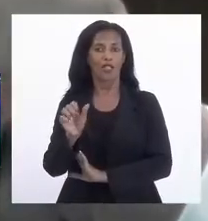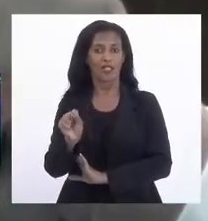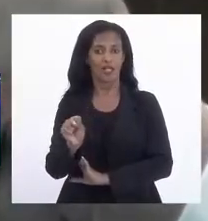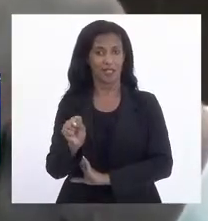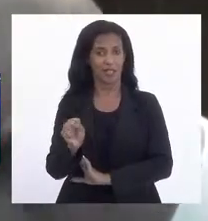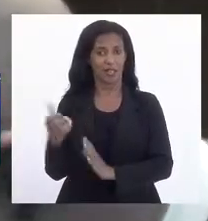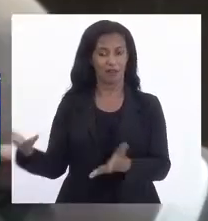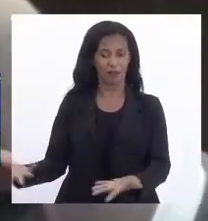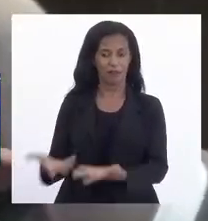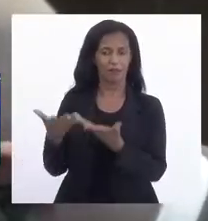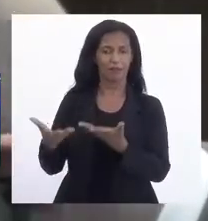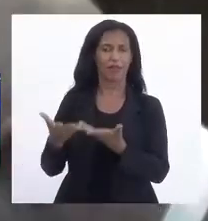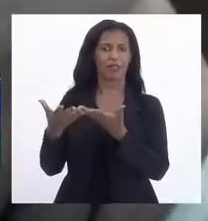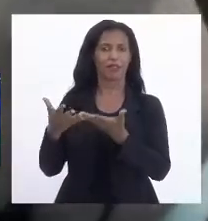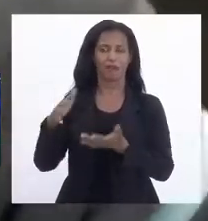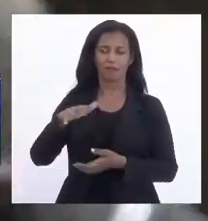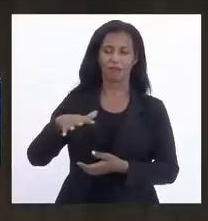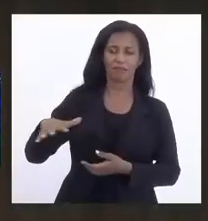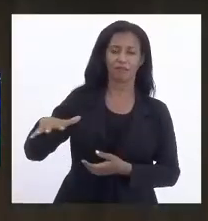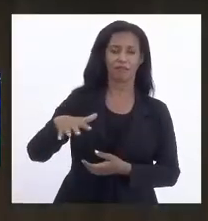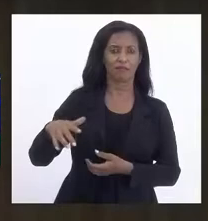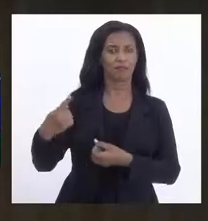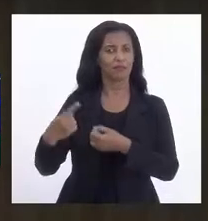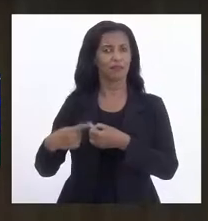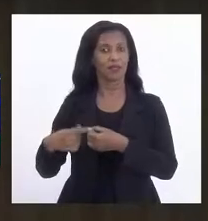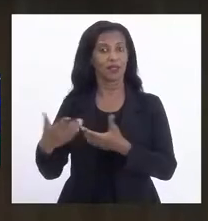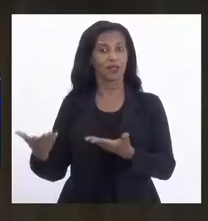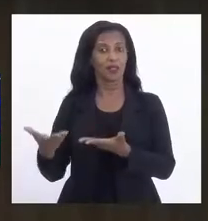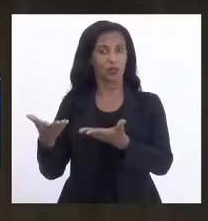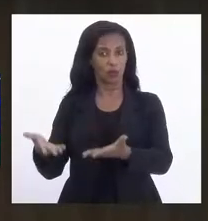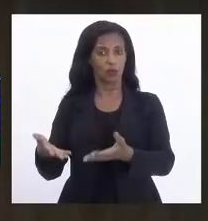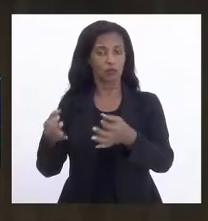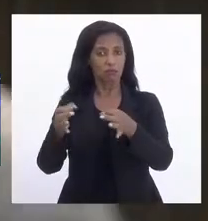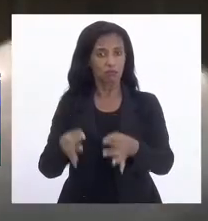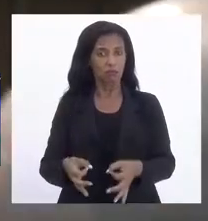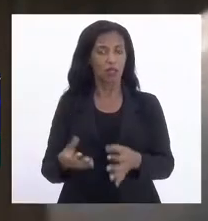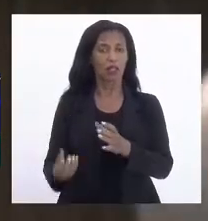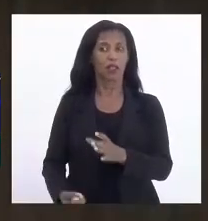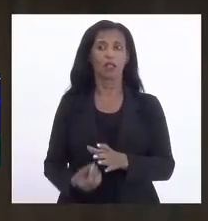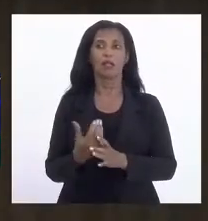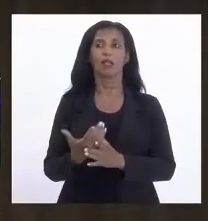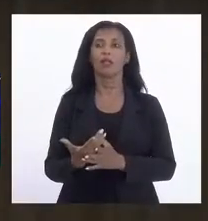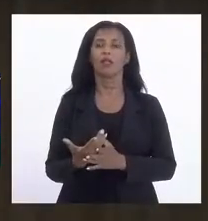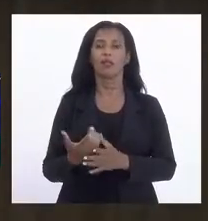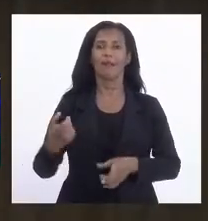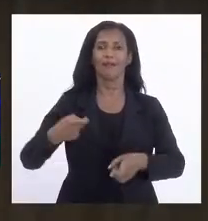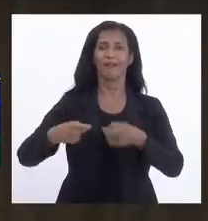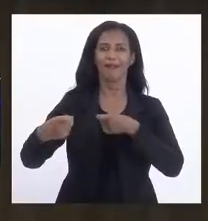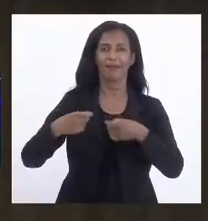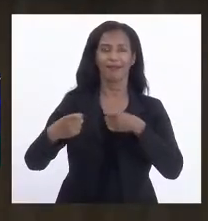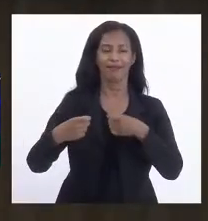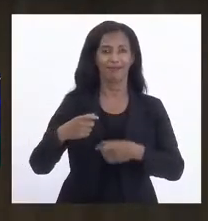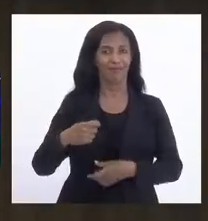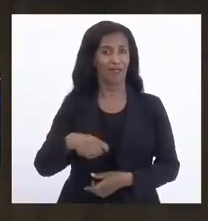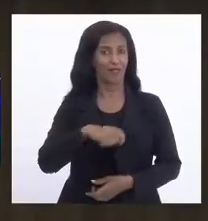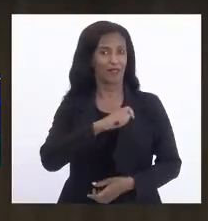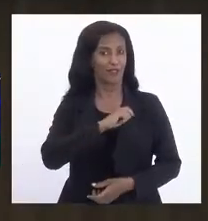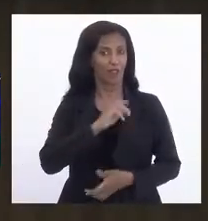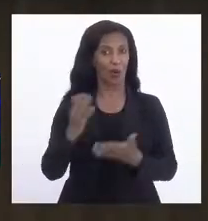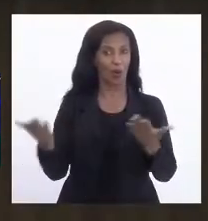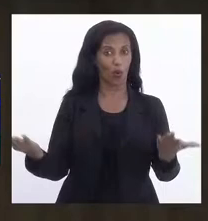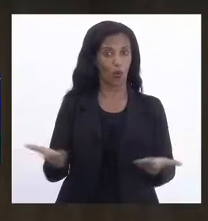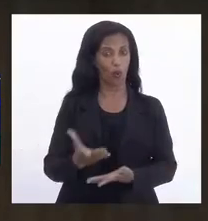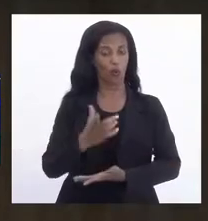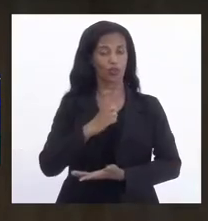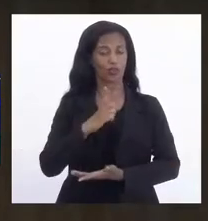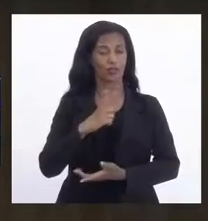para incentivar determinados municípios e, com isso, com certeza, criou aquela guerra fiscal. Hoje nós temos a